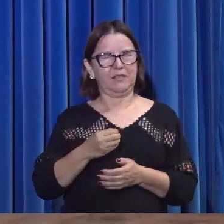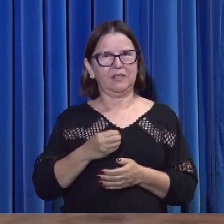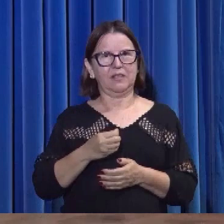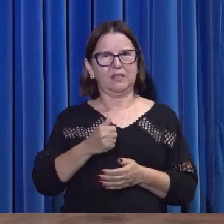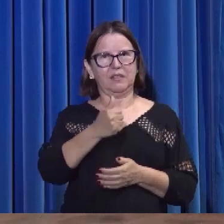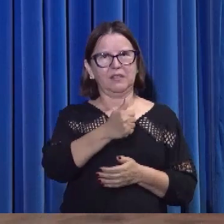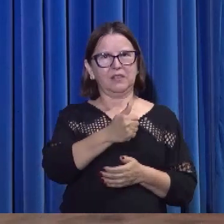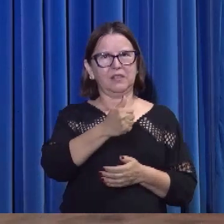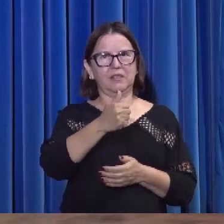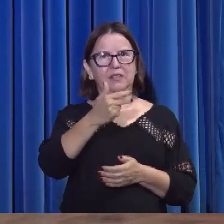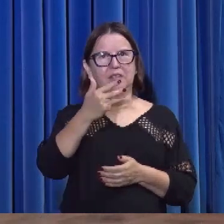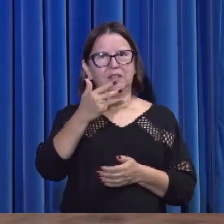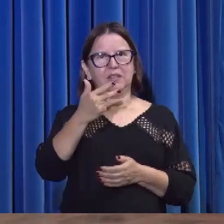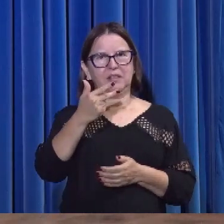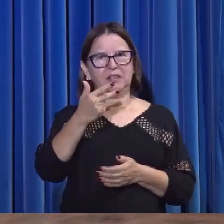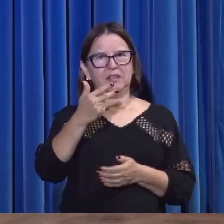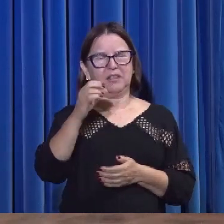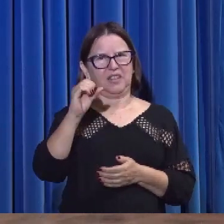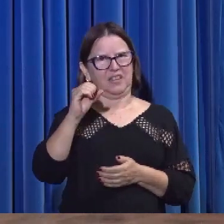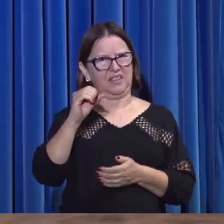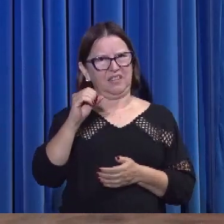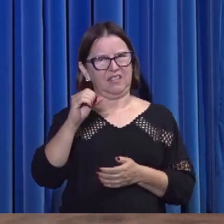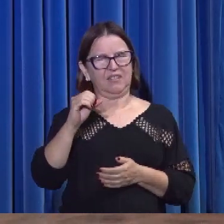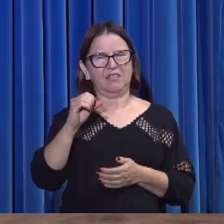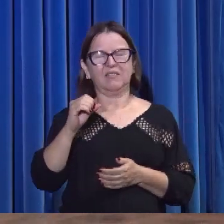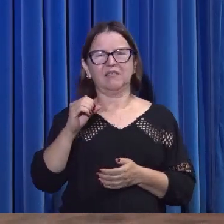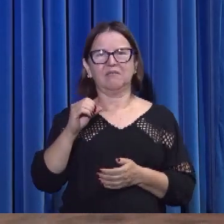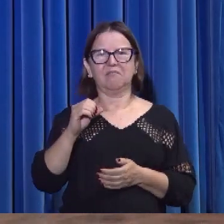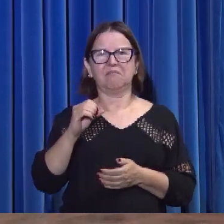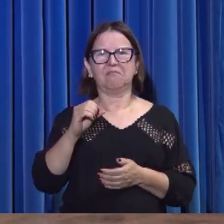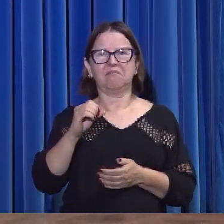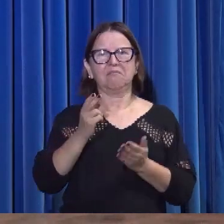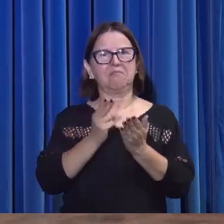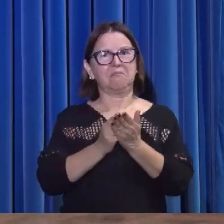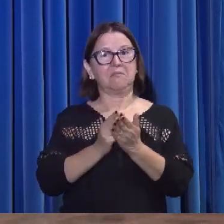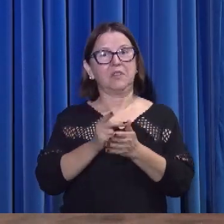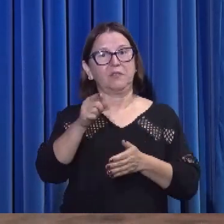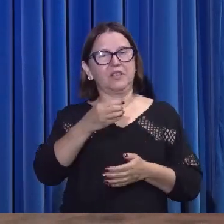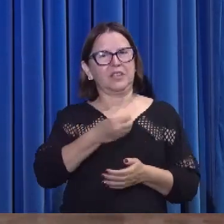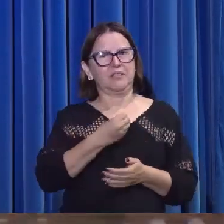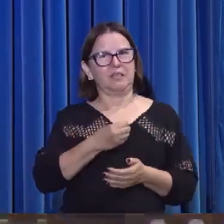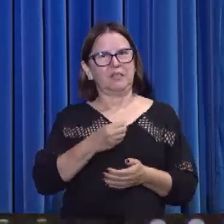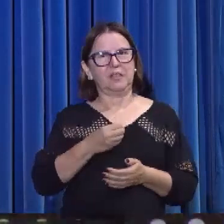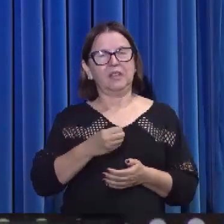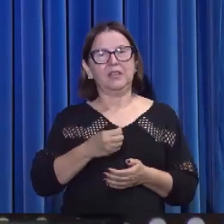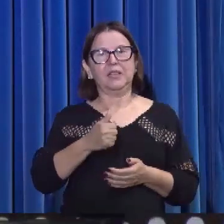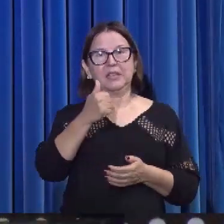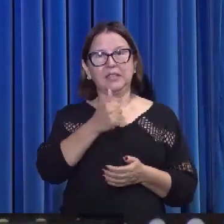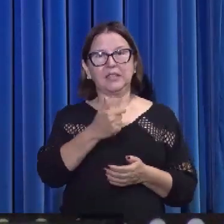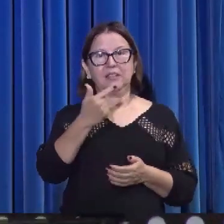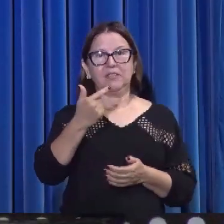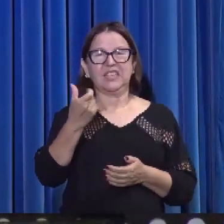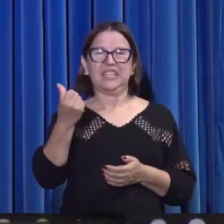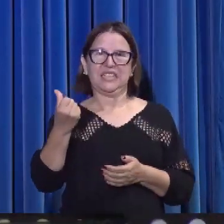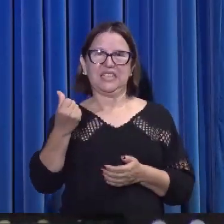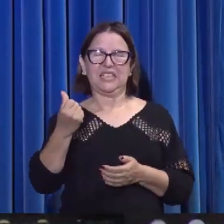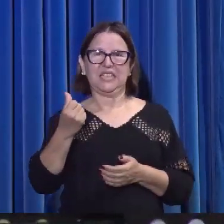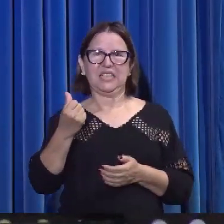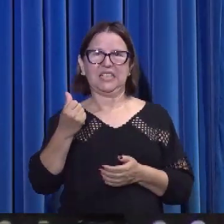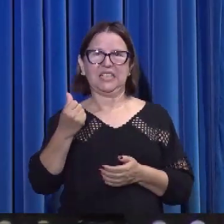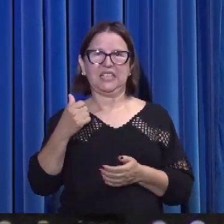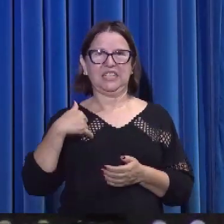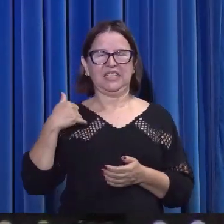aí, uma senhora. Ainda que você viva 126 anos, isso é um breve